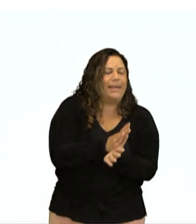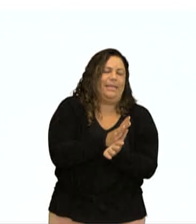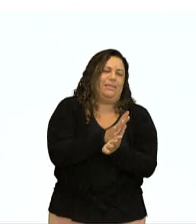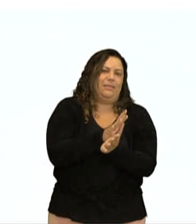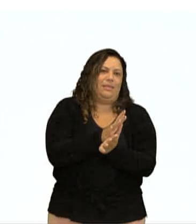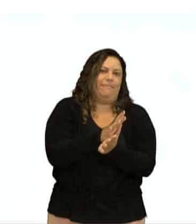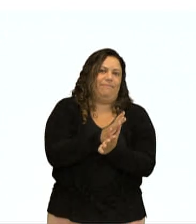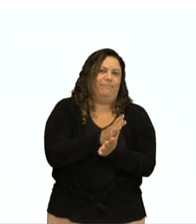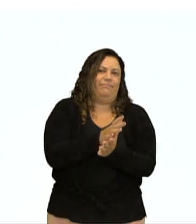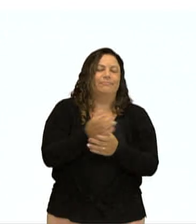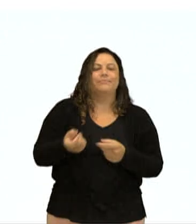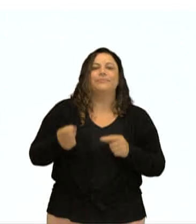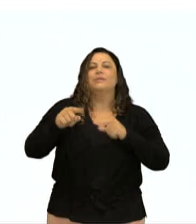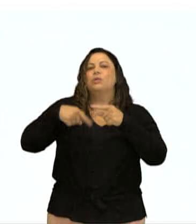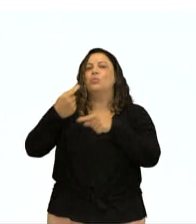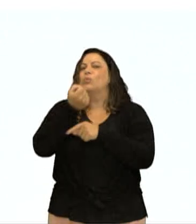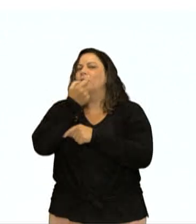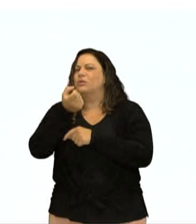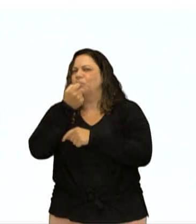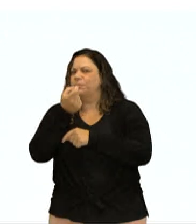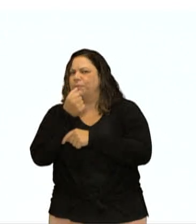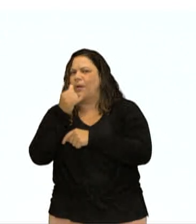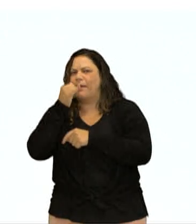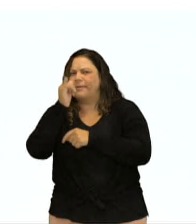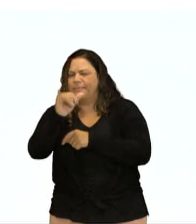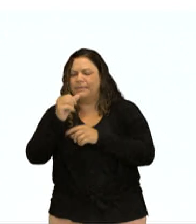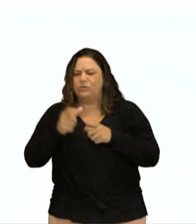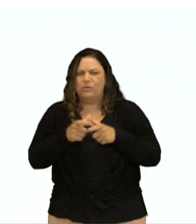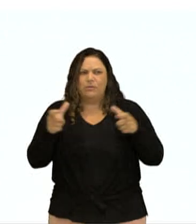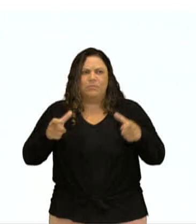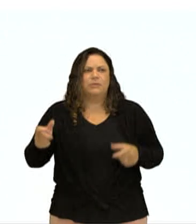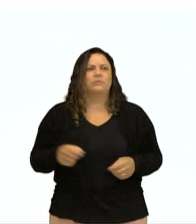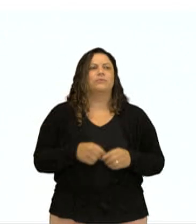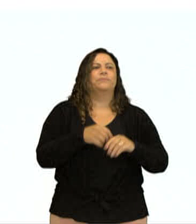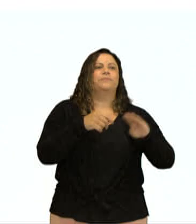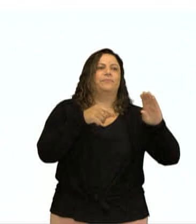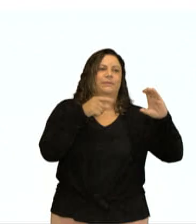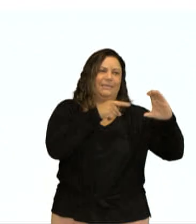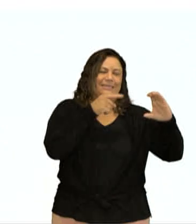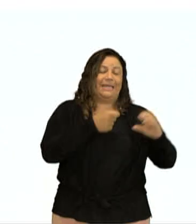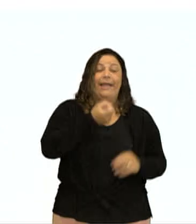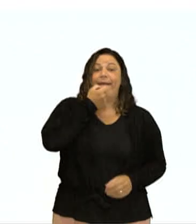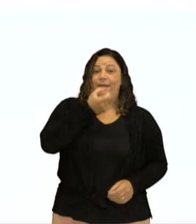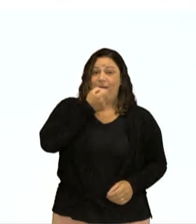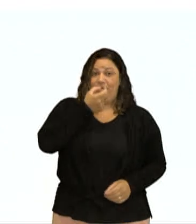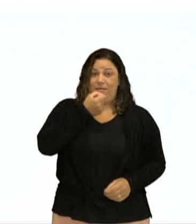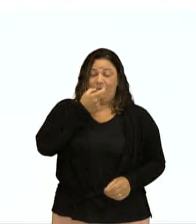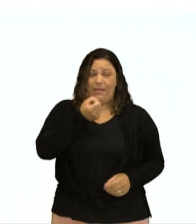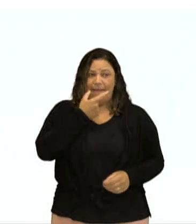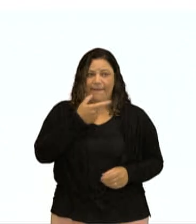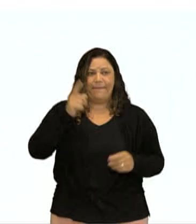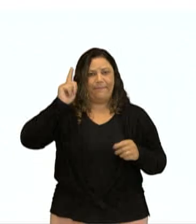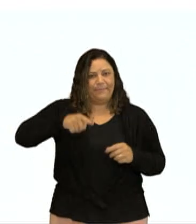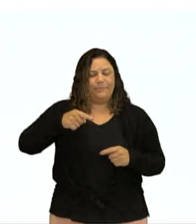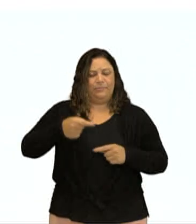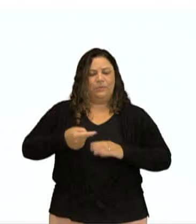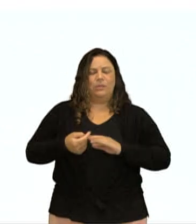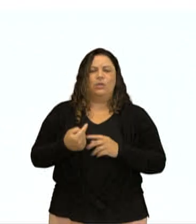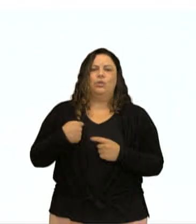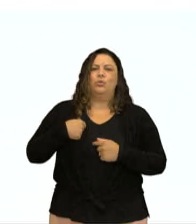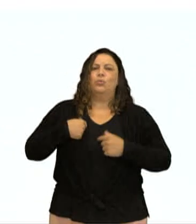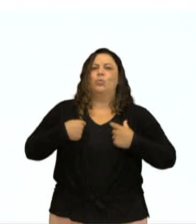reproduza. Alternativa C, os antibióticos são remédios que estimulam o sistema